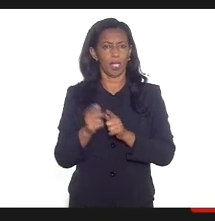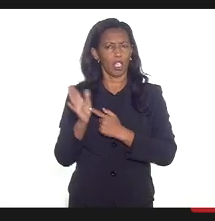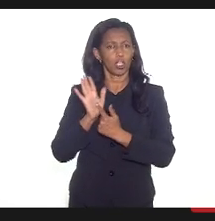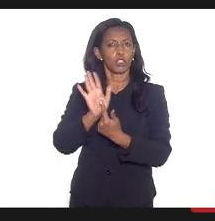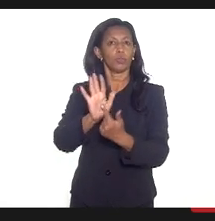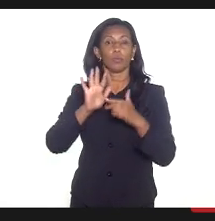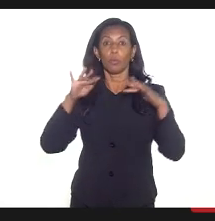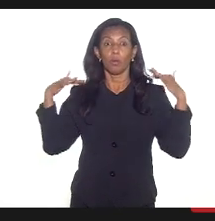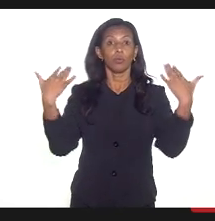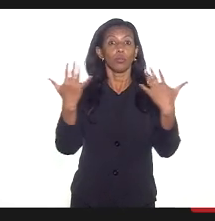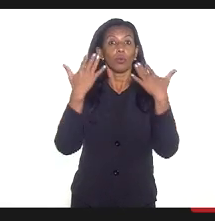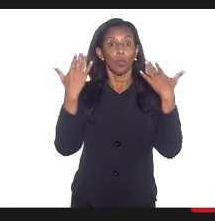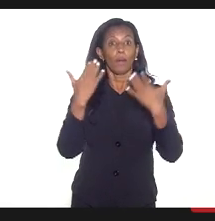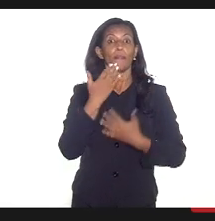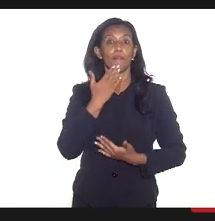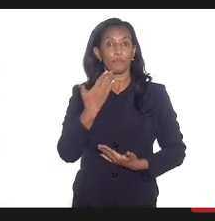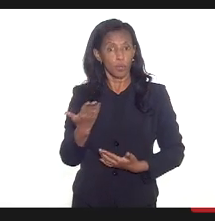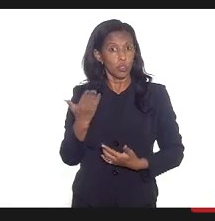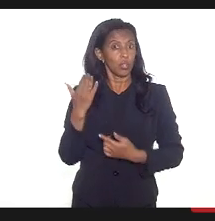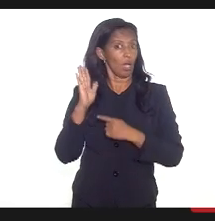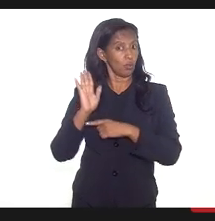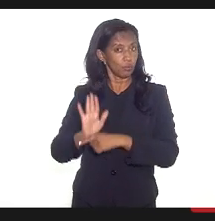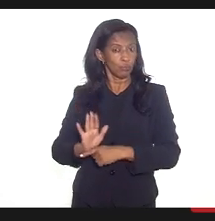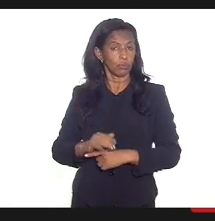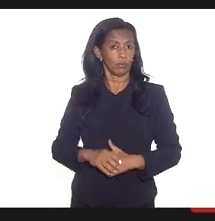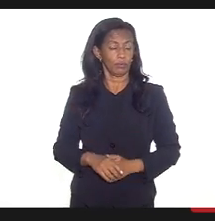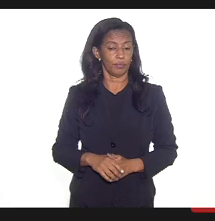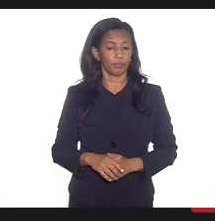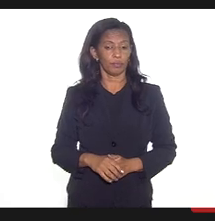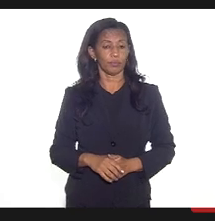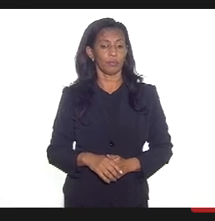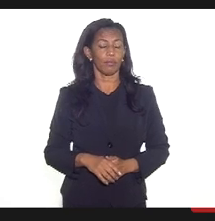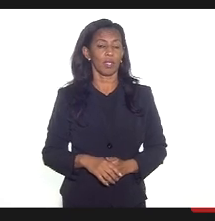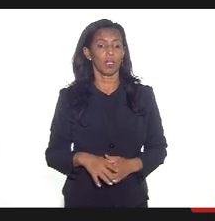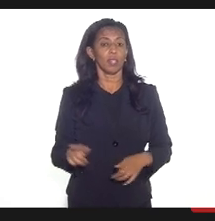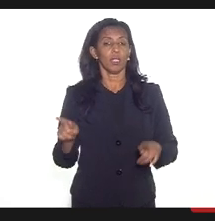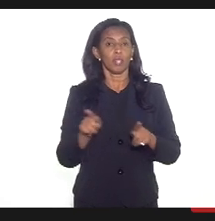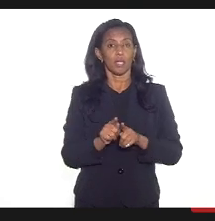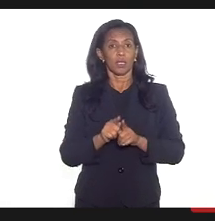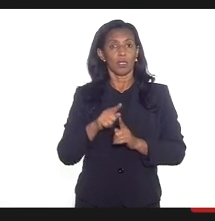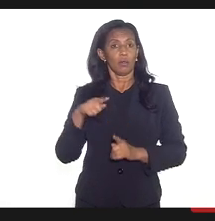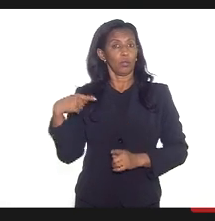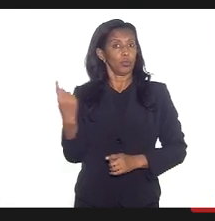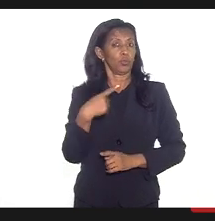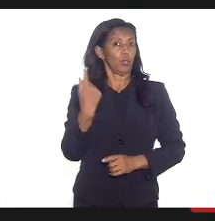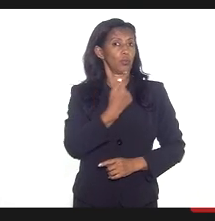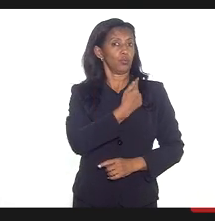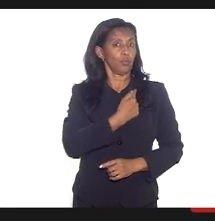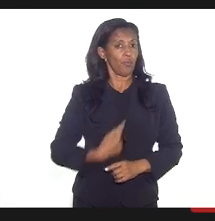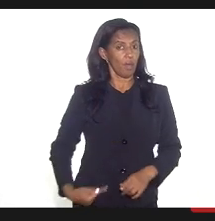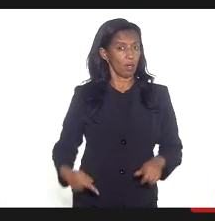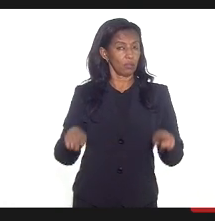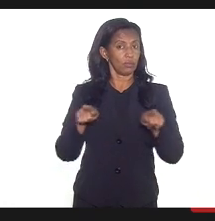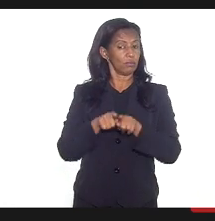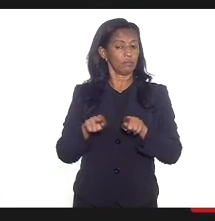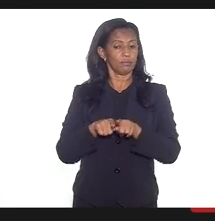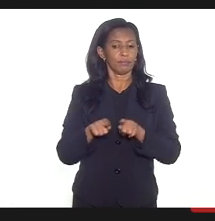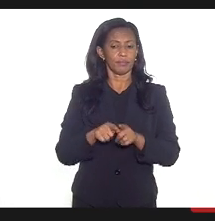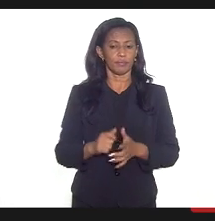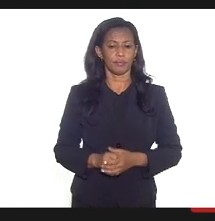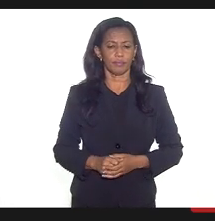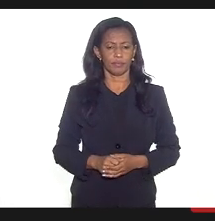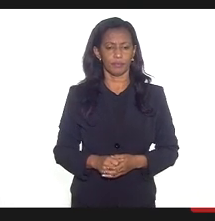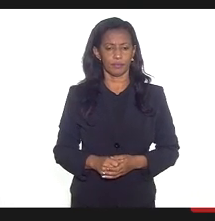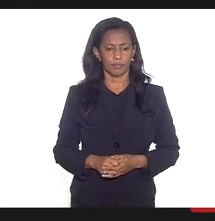para todo mundo, pedir ajuda, né? E a questão dos nossos governantes também, né, Tia